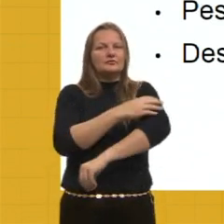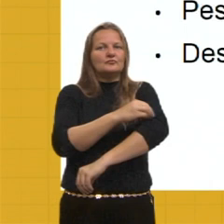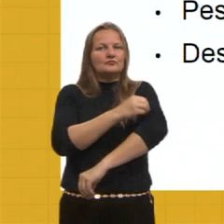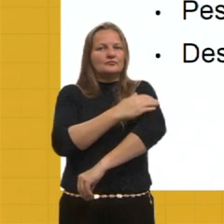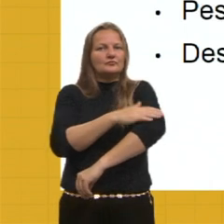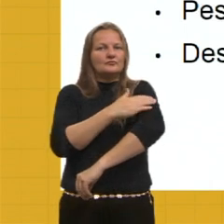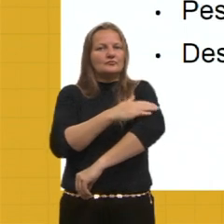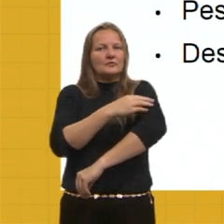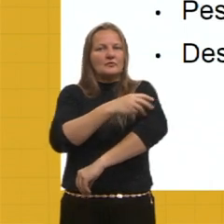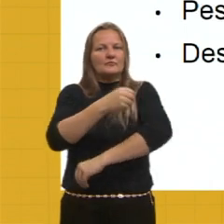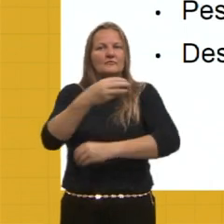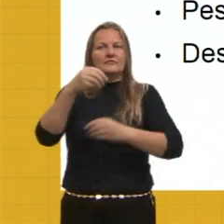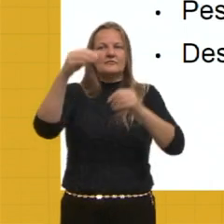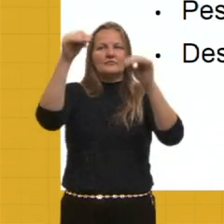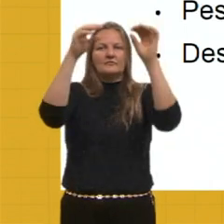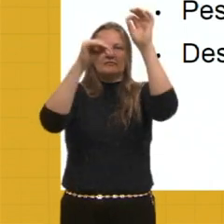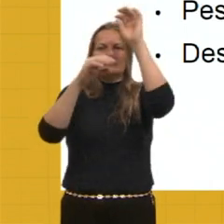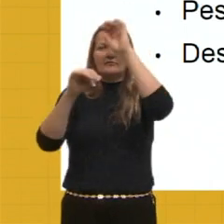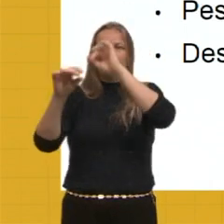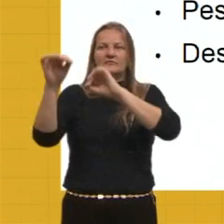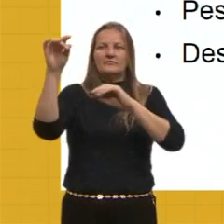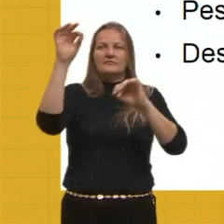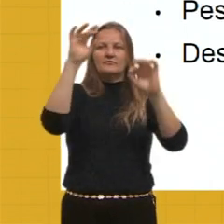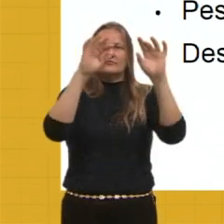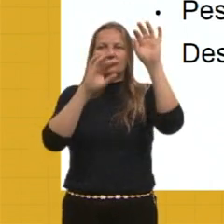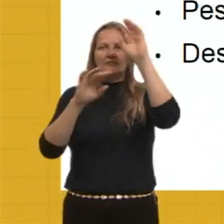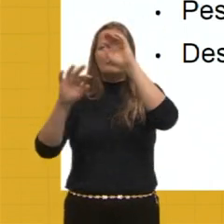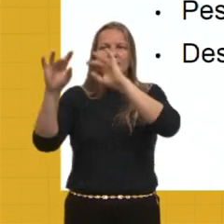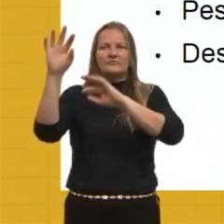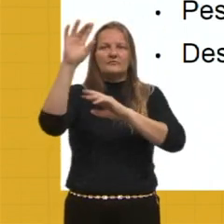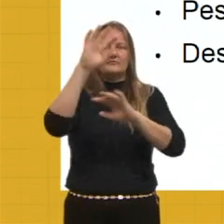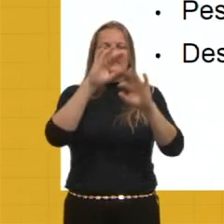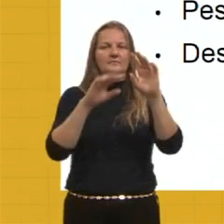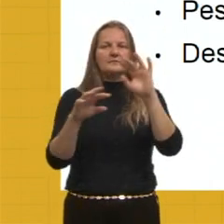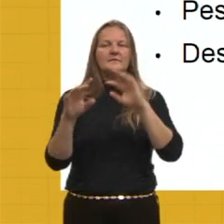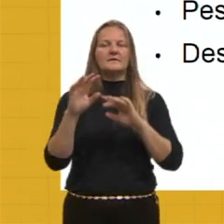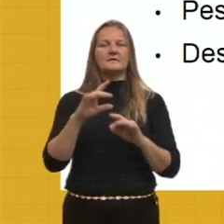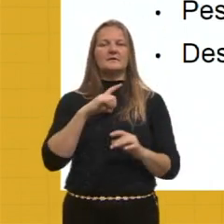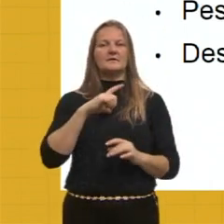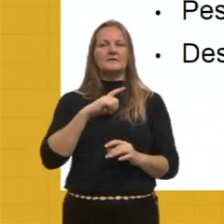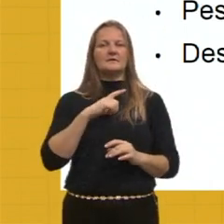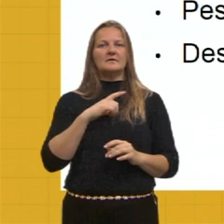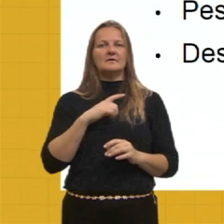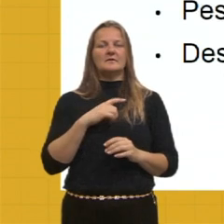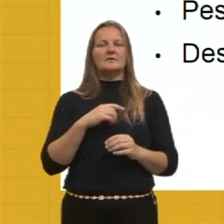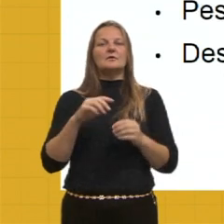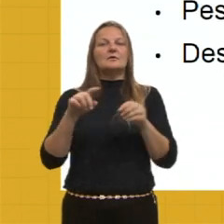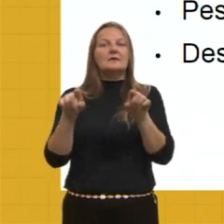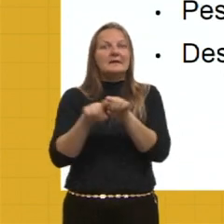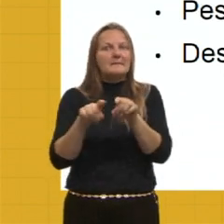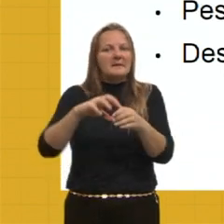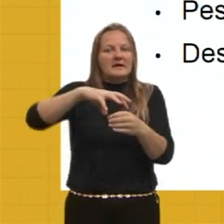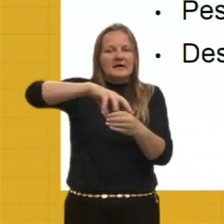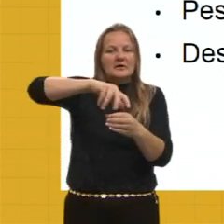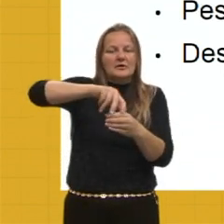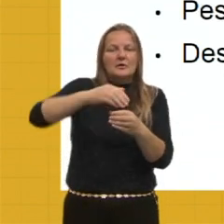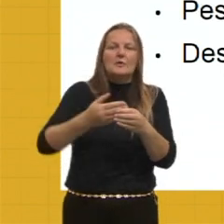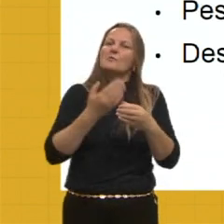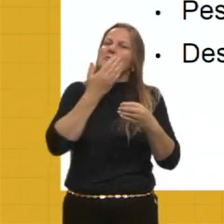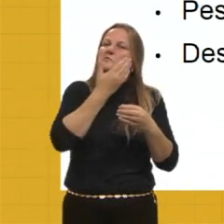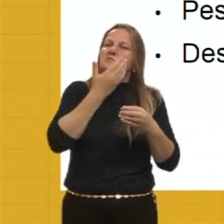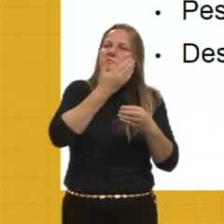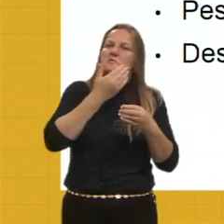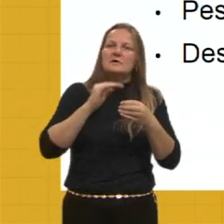esse microplástico pode ir para o ar para atmosfera através de cosméticos